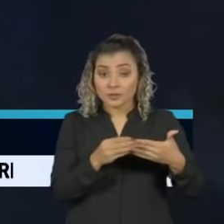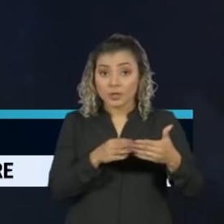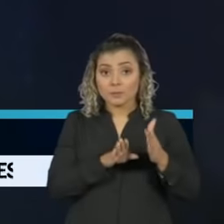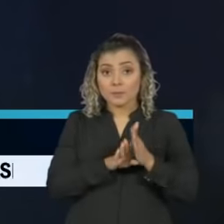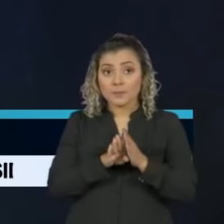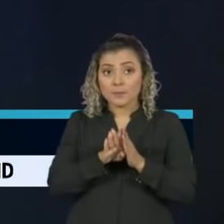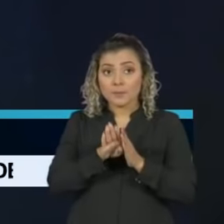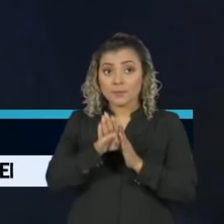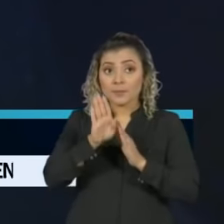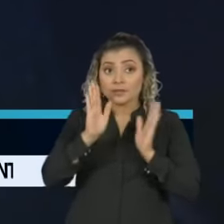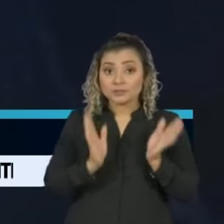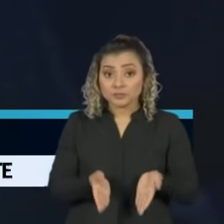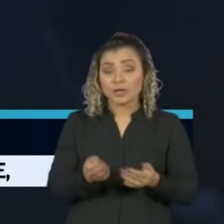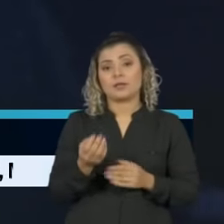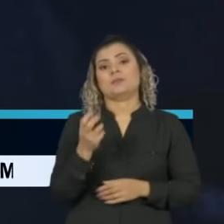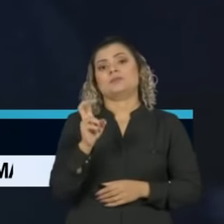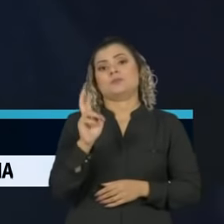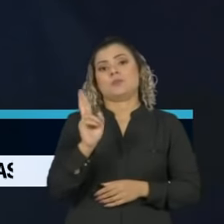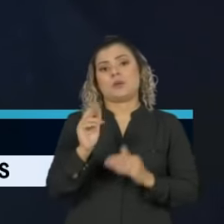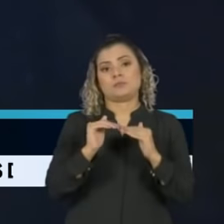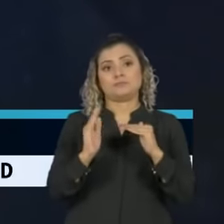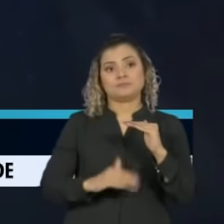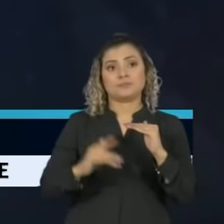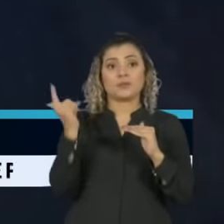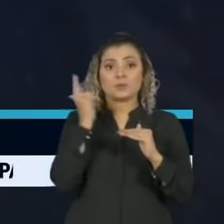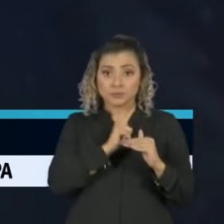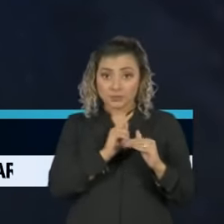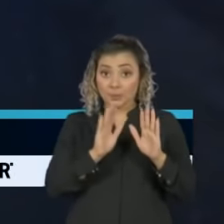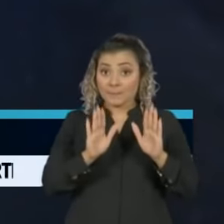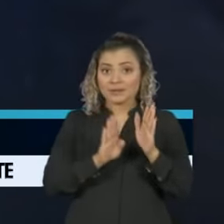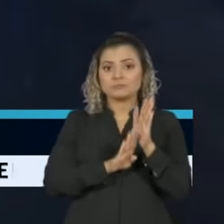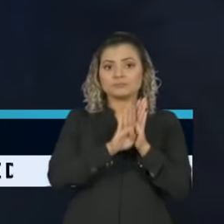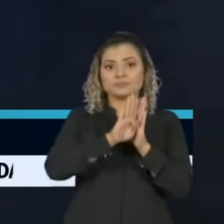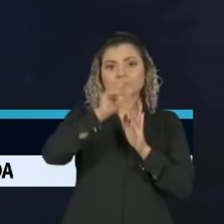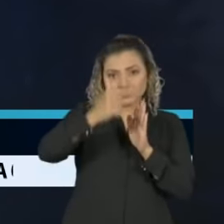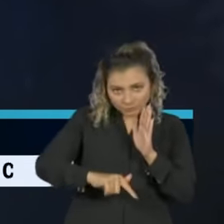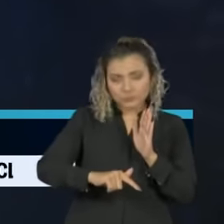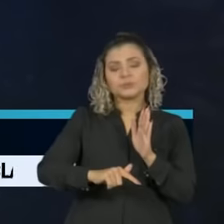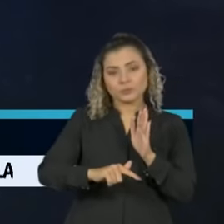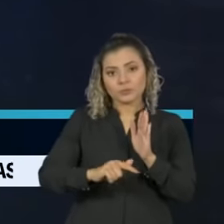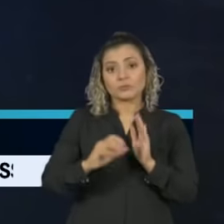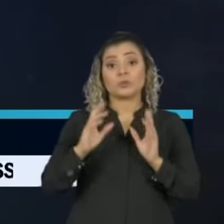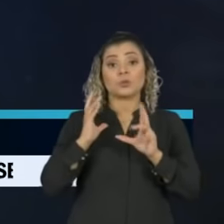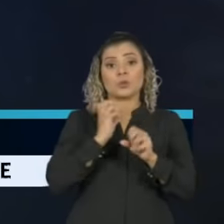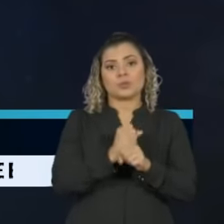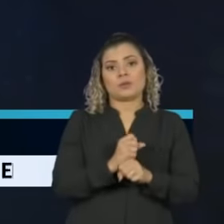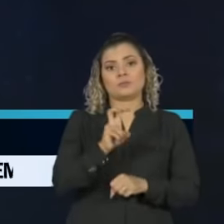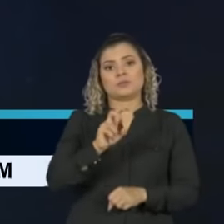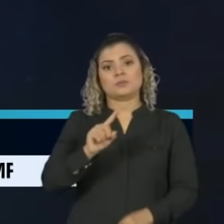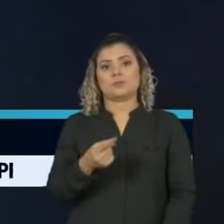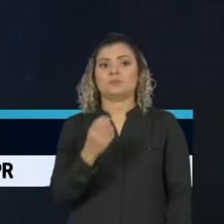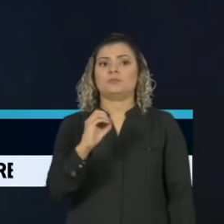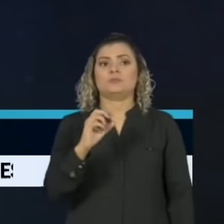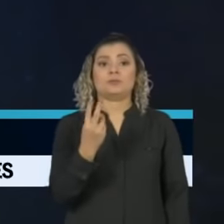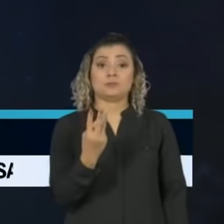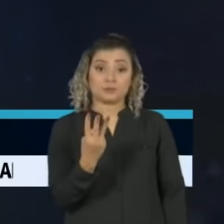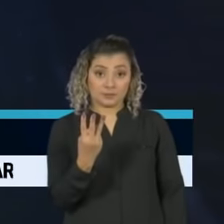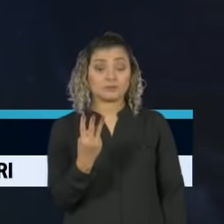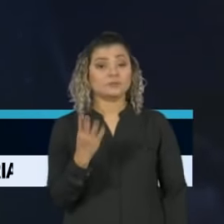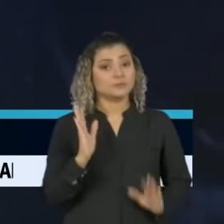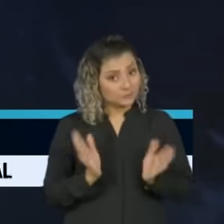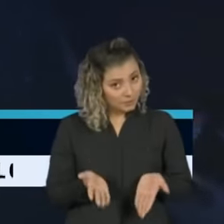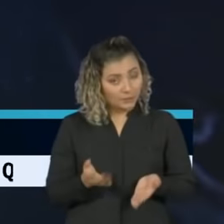ser negociado abaixo dos R$ 5,00 ao longo do dia, mas recuperou parte das perdas e fechou ligeiramente acima dessa marca,